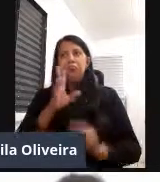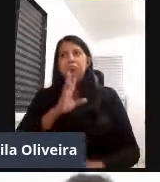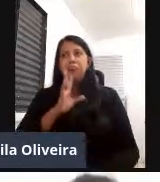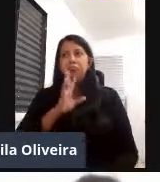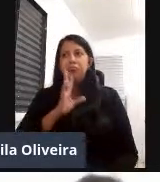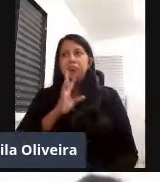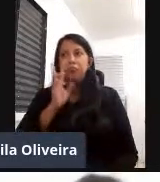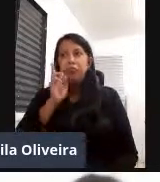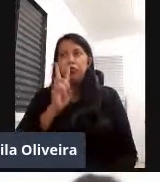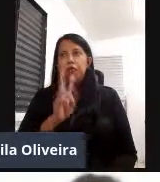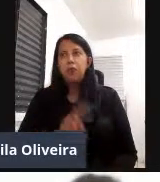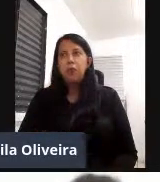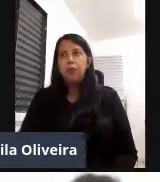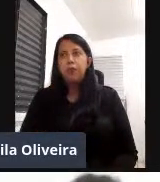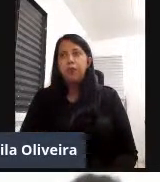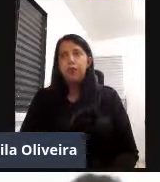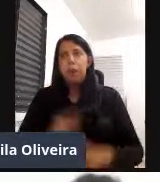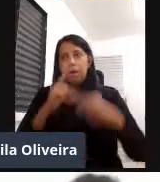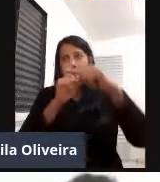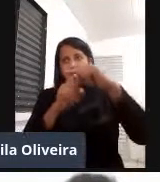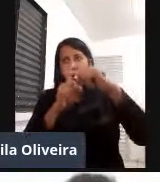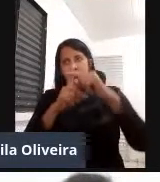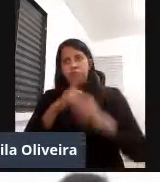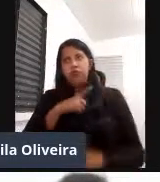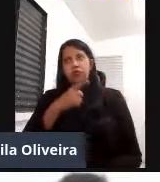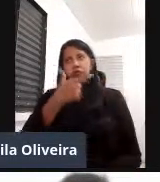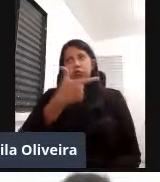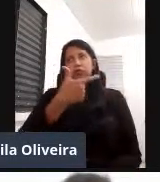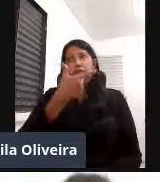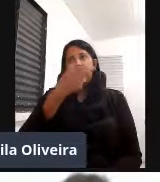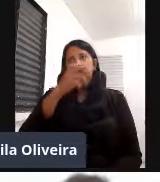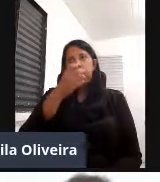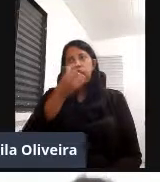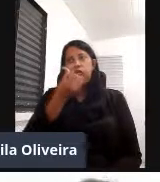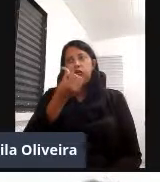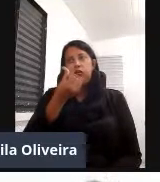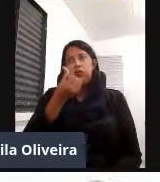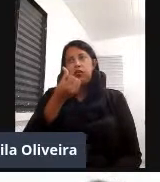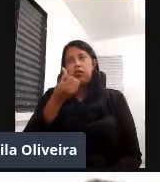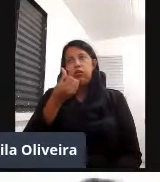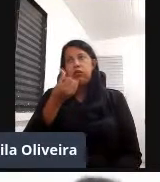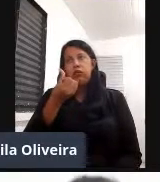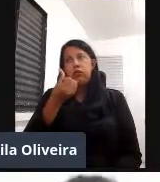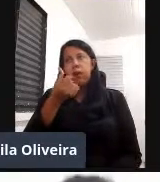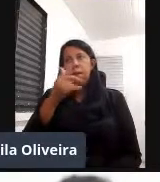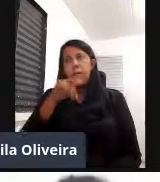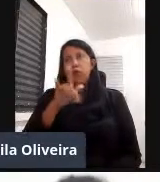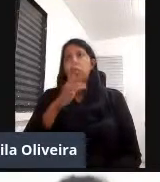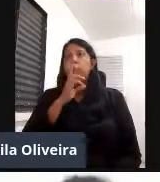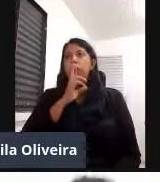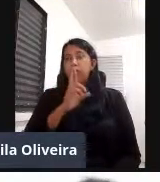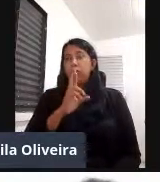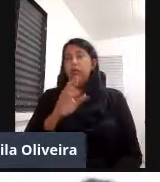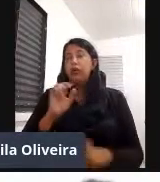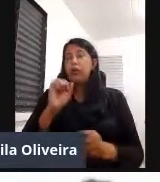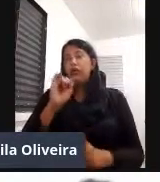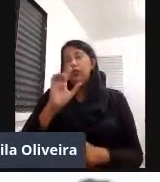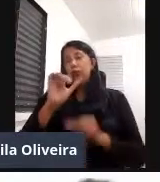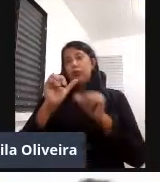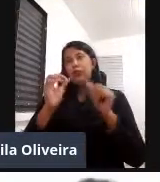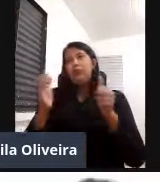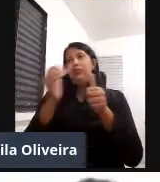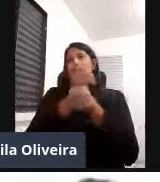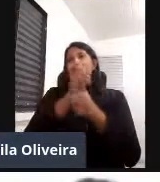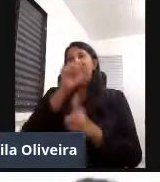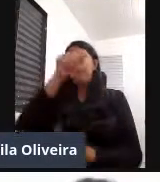Aqui. Ele trouxe 256. Quando eu coloco o AND, ele traz um pouquinho mais, né?